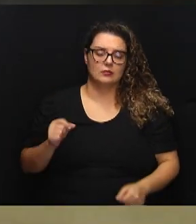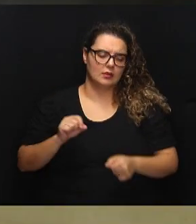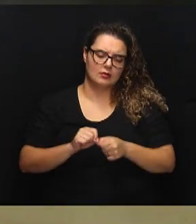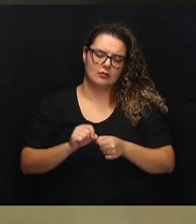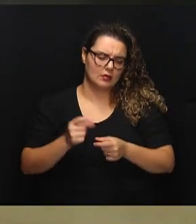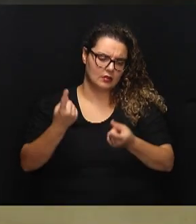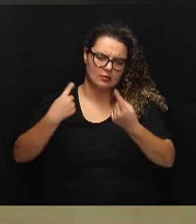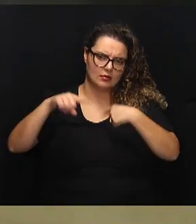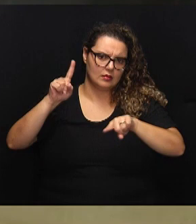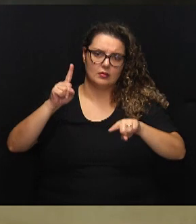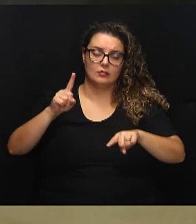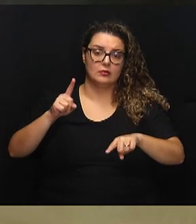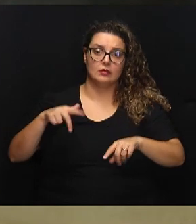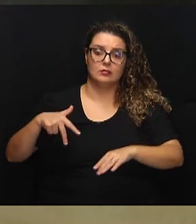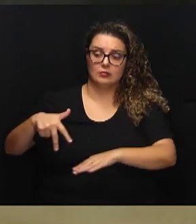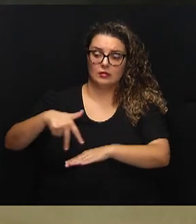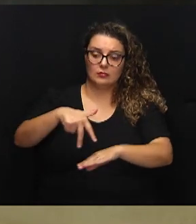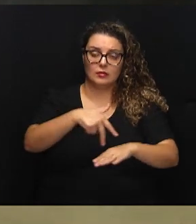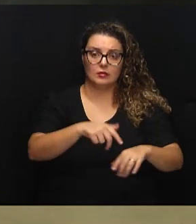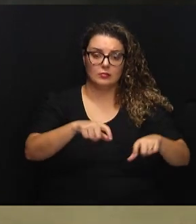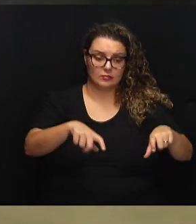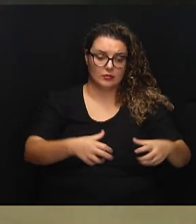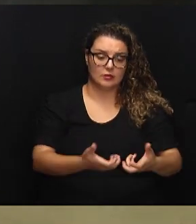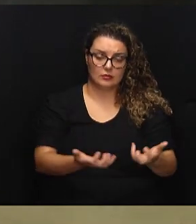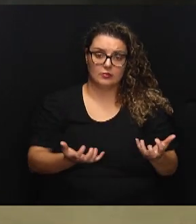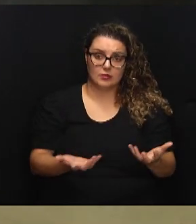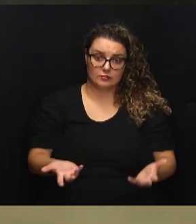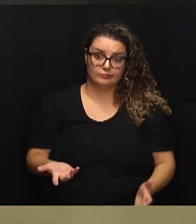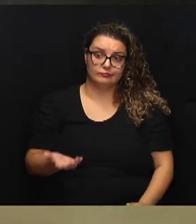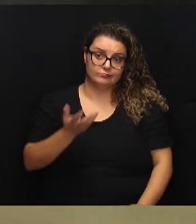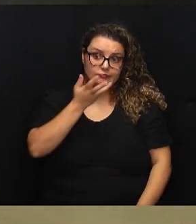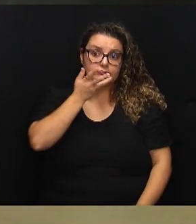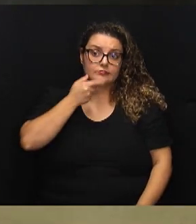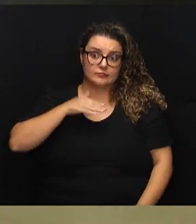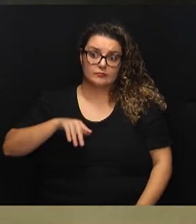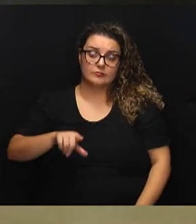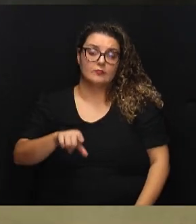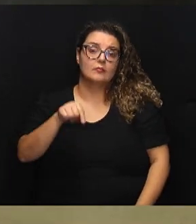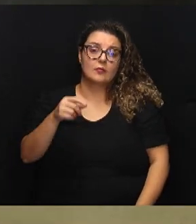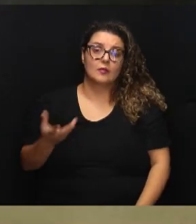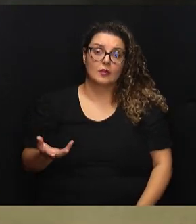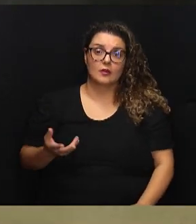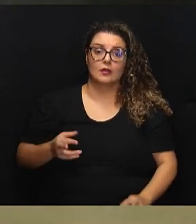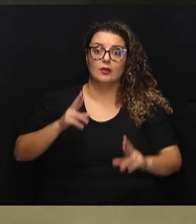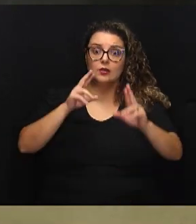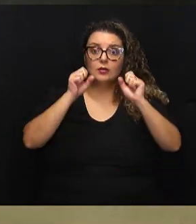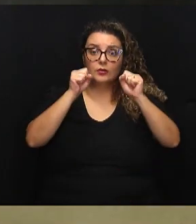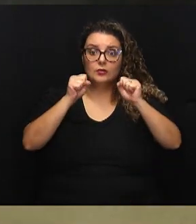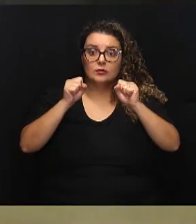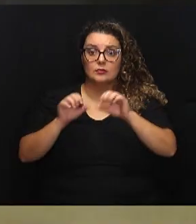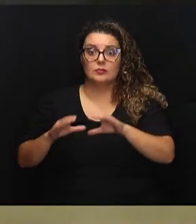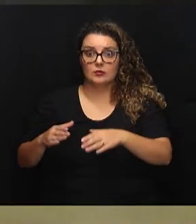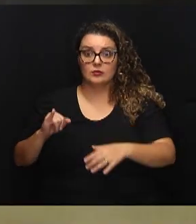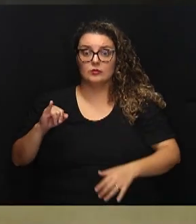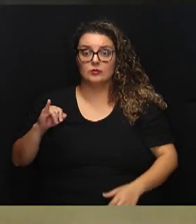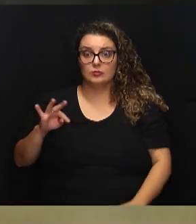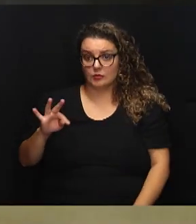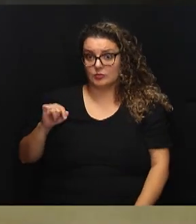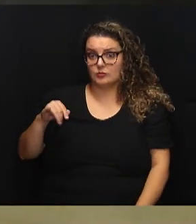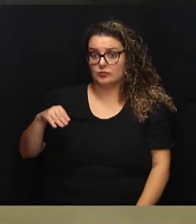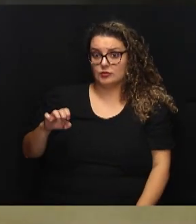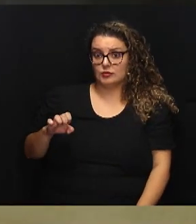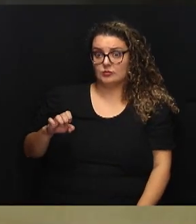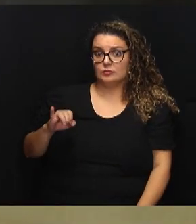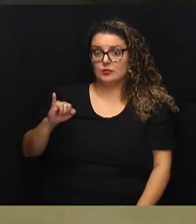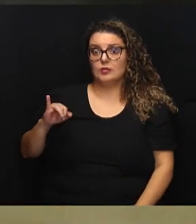pelos campos por onde passam. E aí as crianças acabam optando por torcer por um time internacional, para um